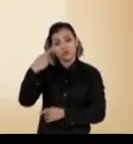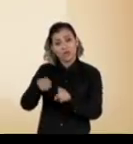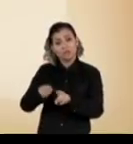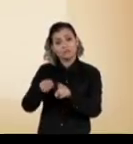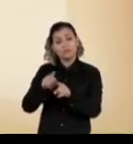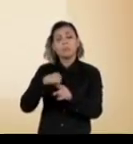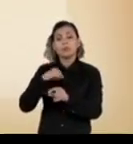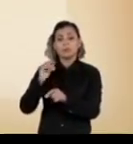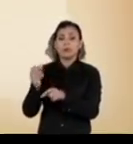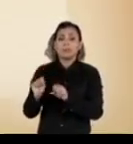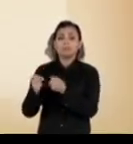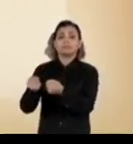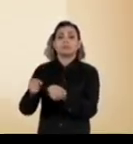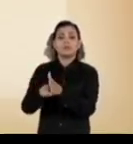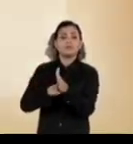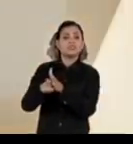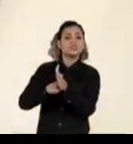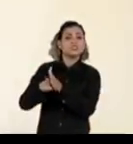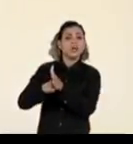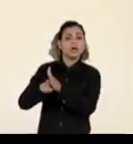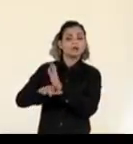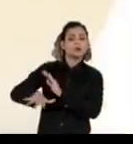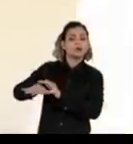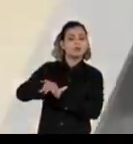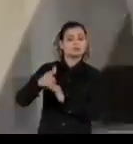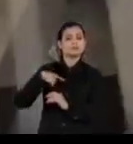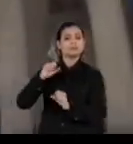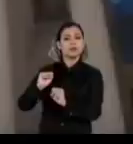de parlamentares investigados.